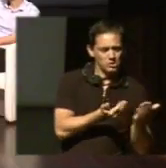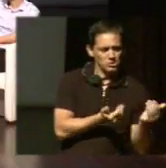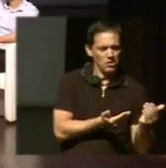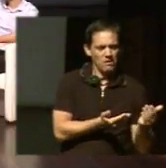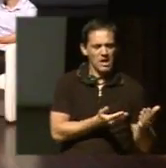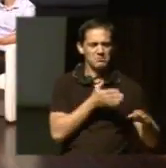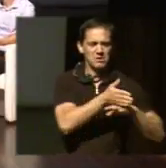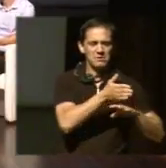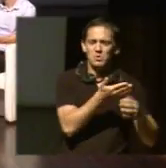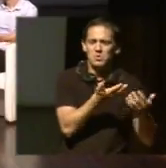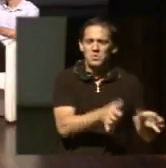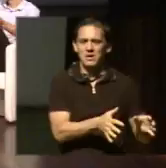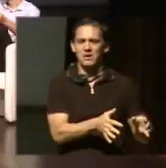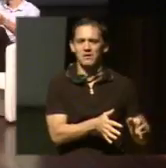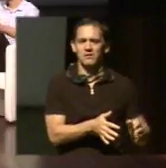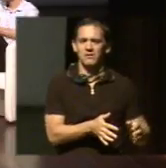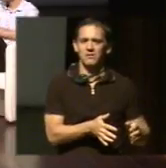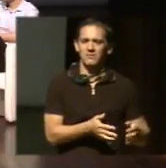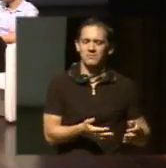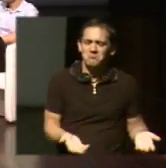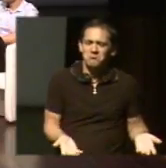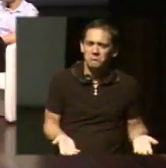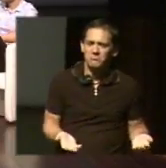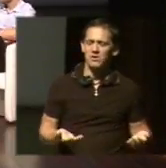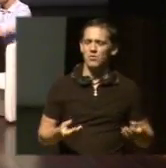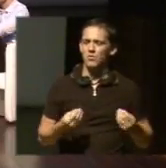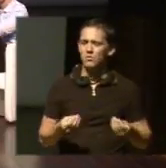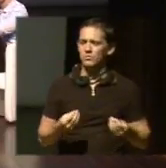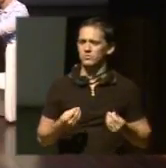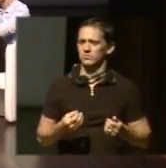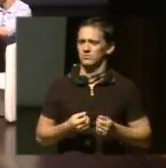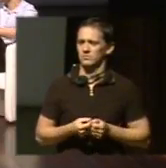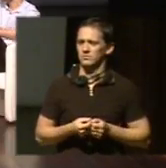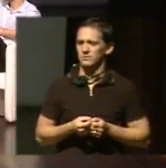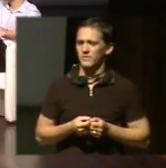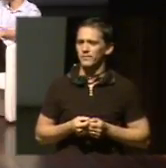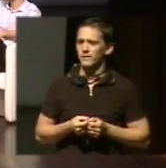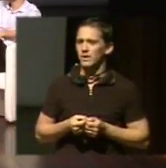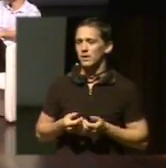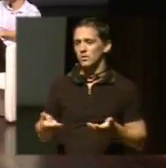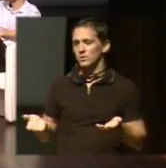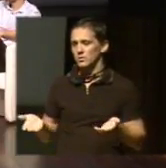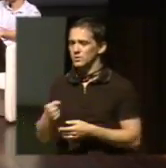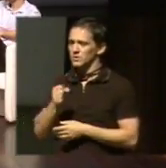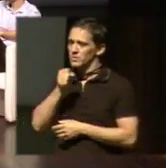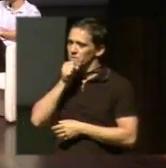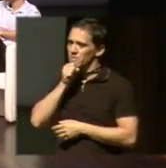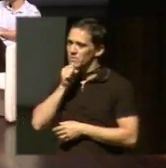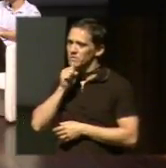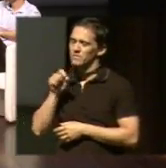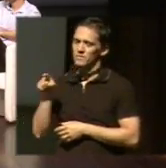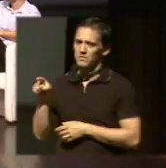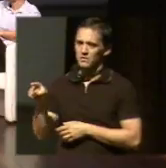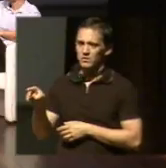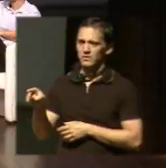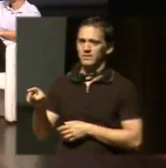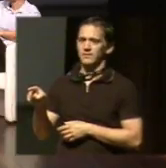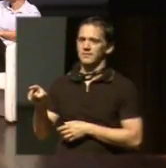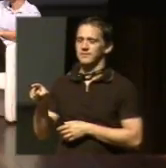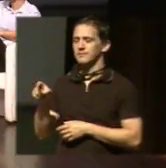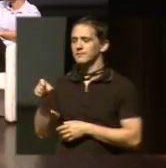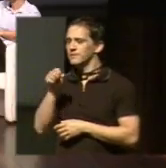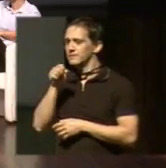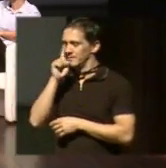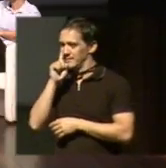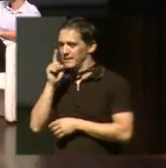não falta nada. E a minha avó materna, hoje em dia, não tece isso. A minha avó materna, assim como a minha avó paterna,